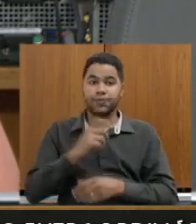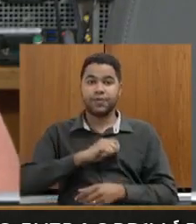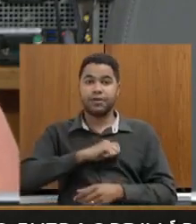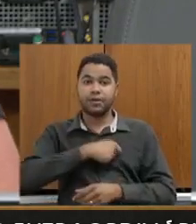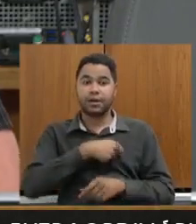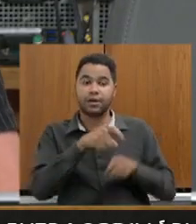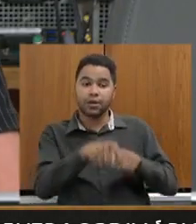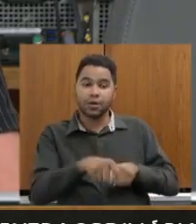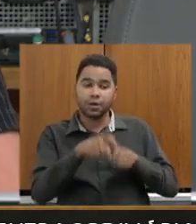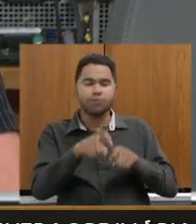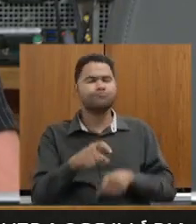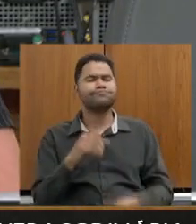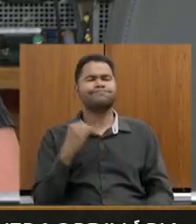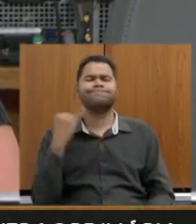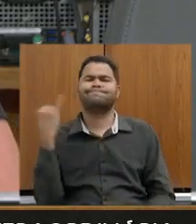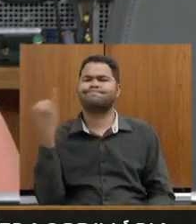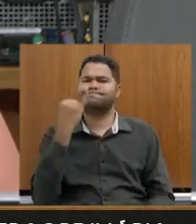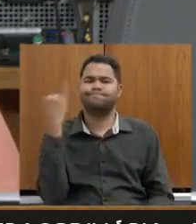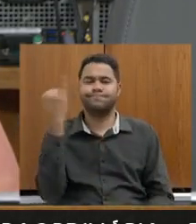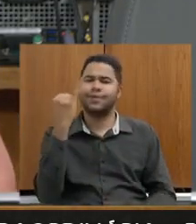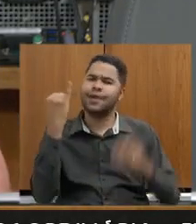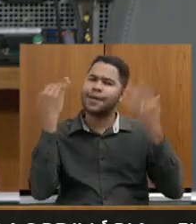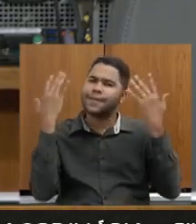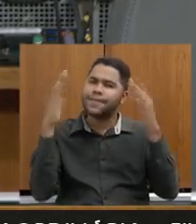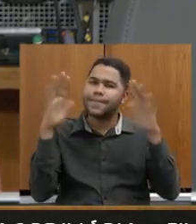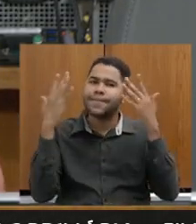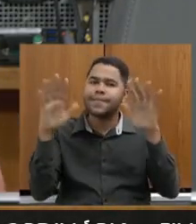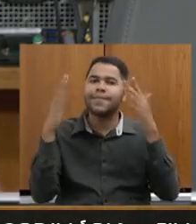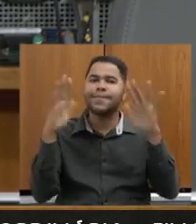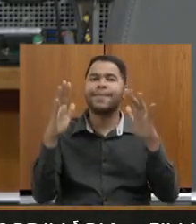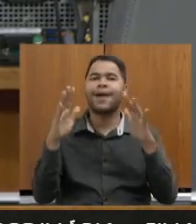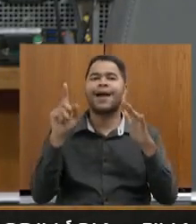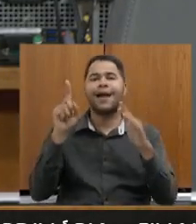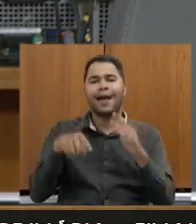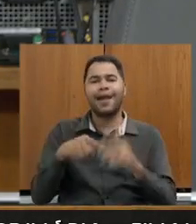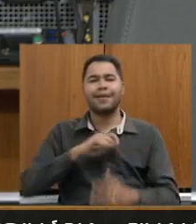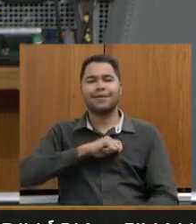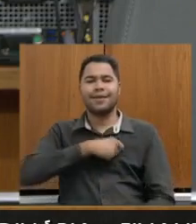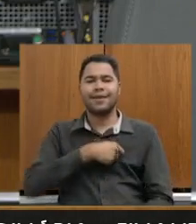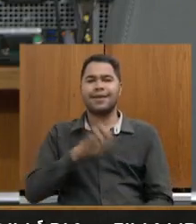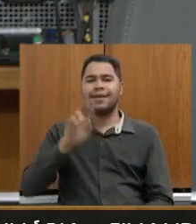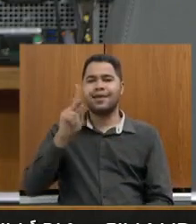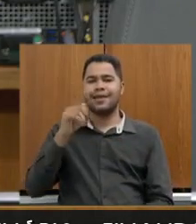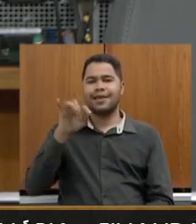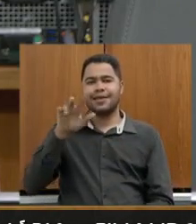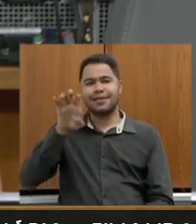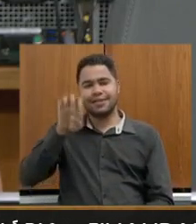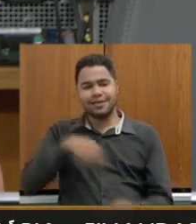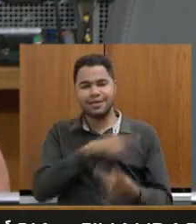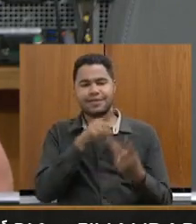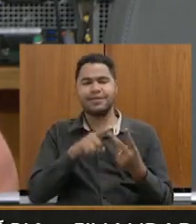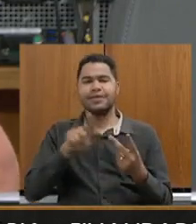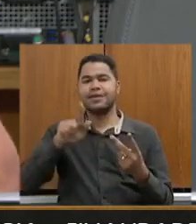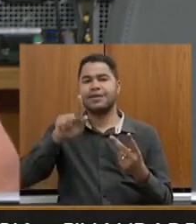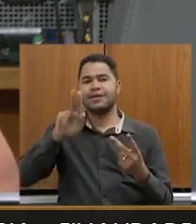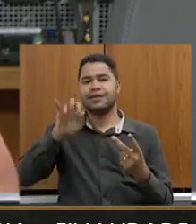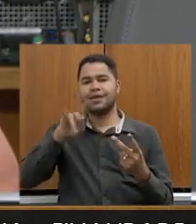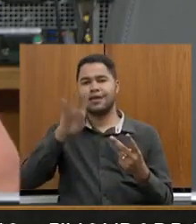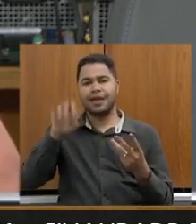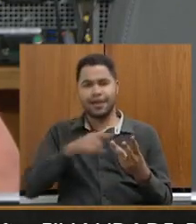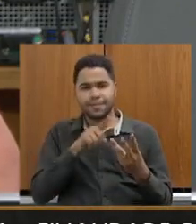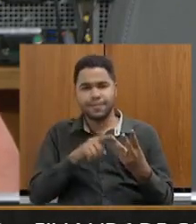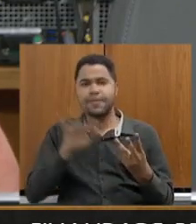rurais importantíssimo parabenizar a Dra Elenice que esteve à frente Doutor Guilherme também participando